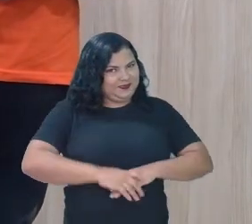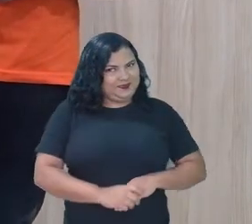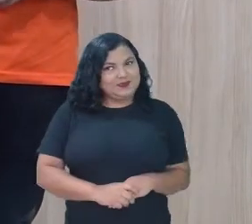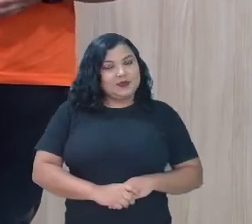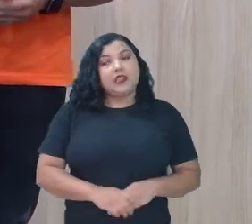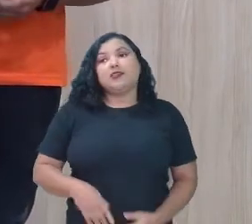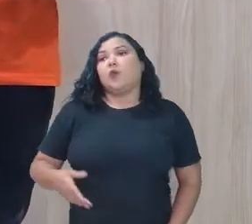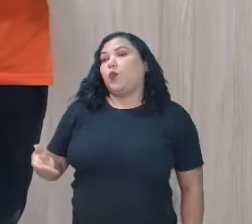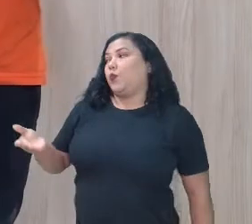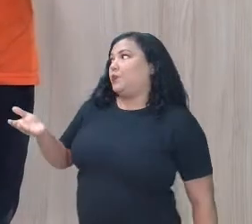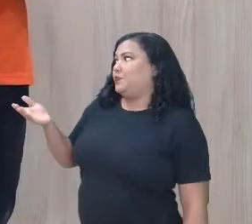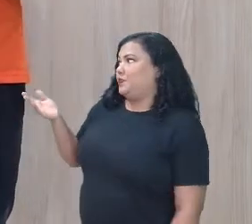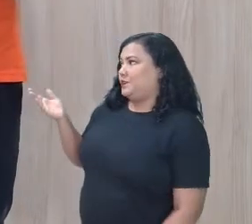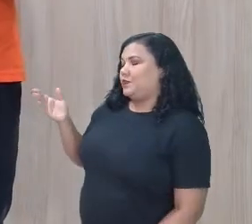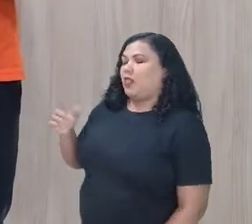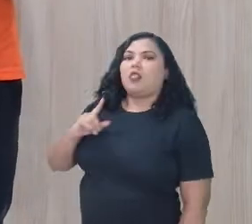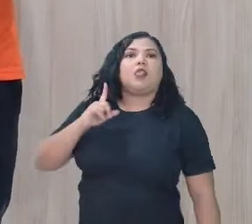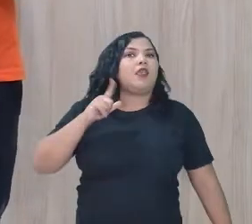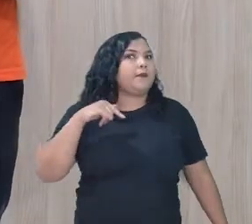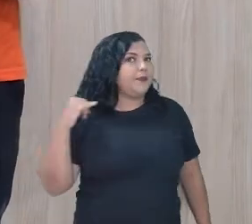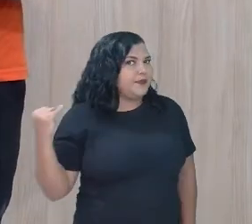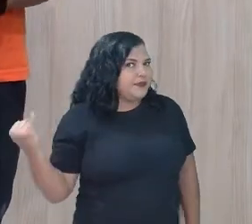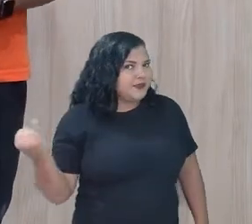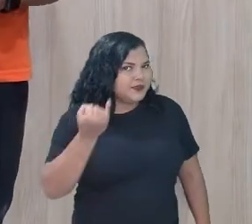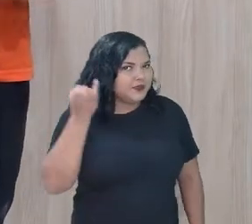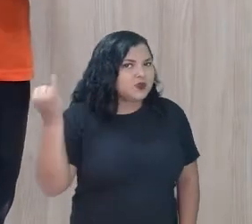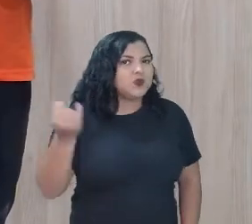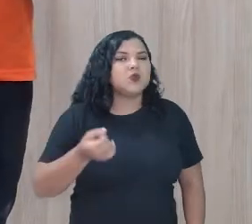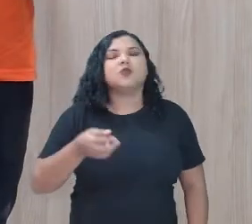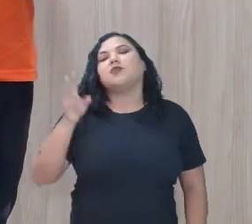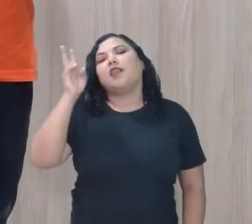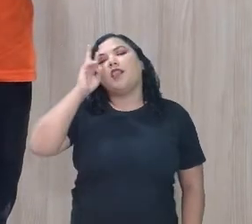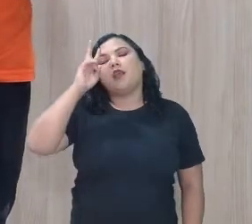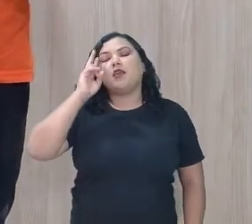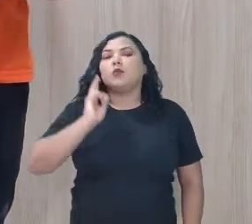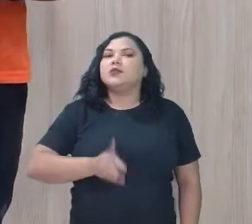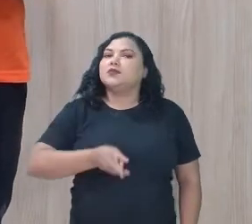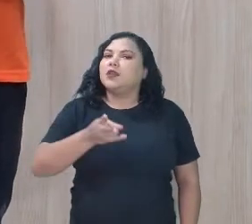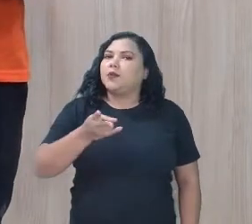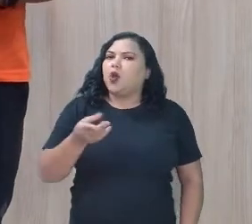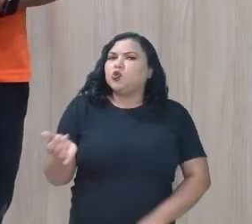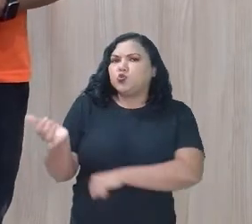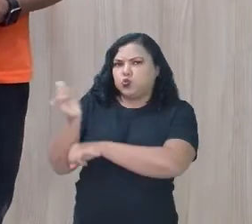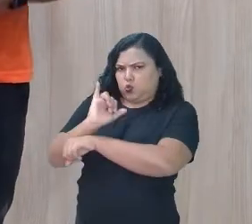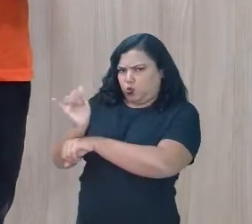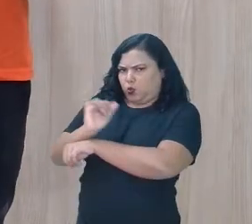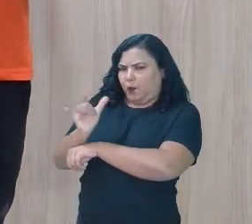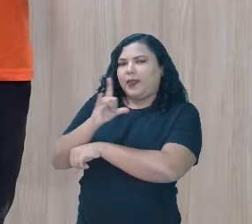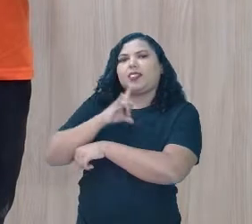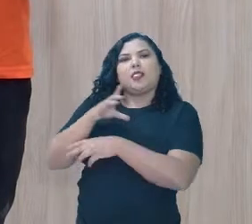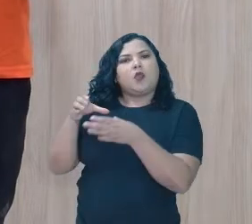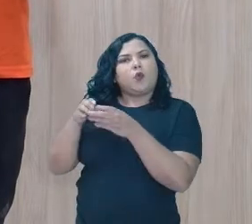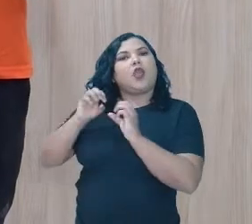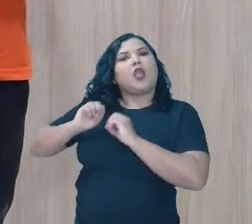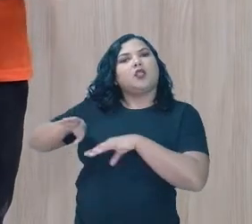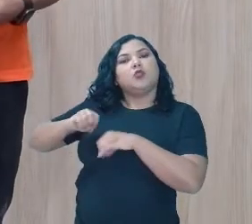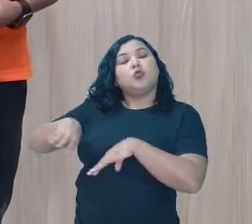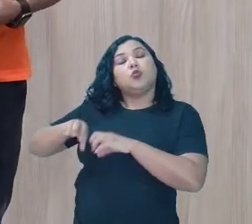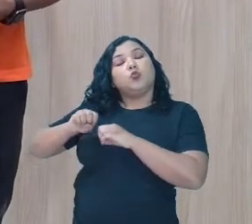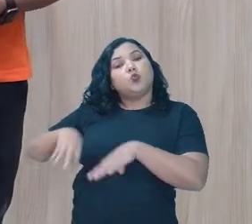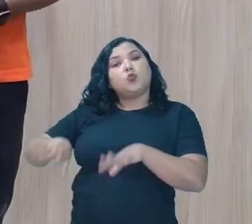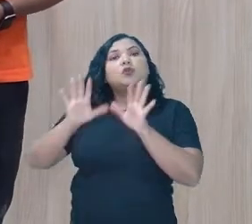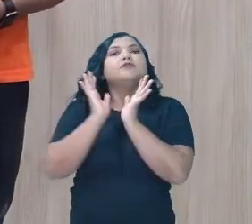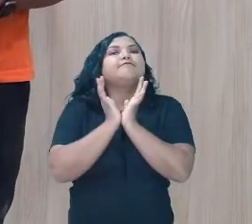coisa bastante importante que eu friso bastante aqui nas nossas aulas é sobre o nosso canal do YouTube, tá bom? Não deixe de se